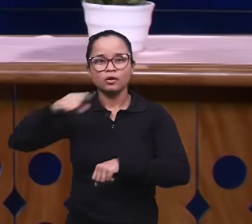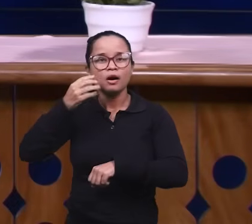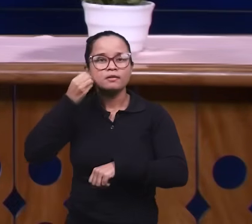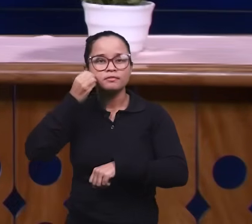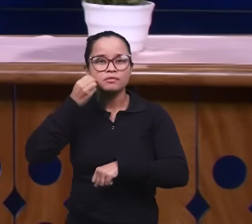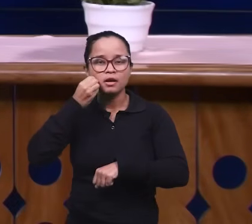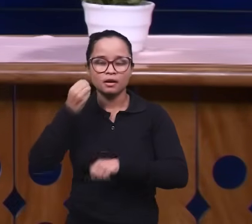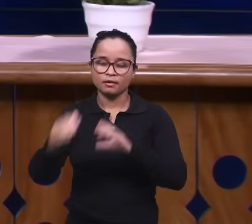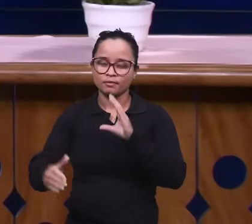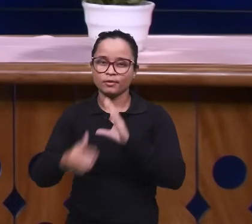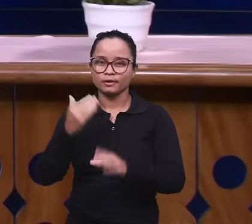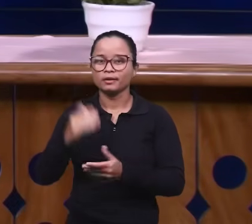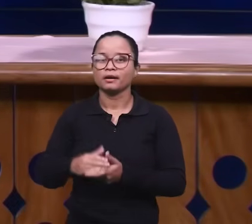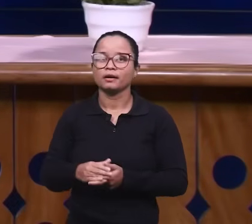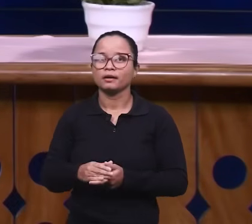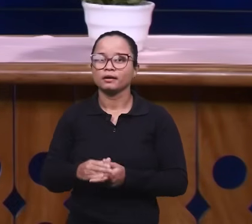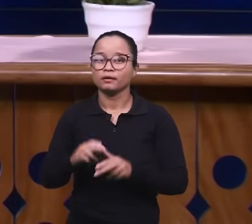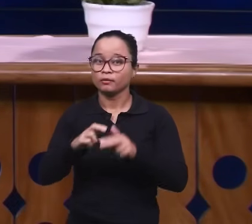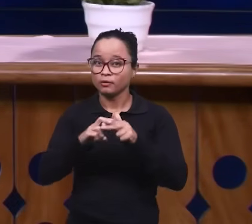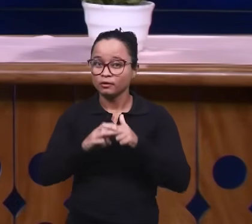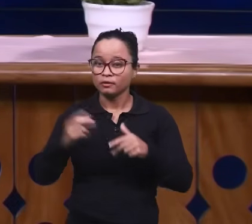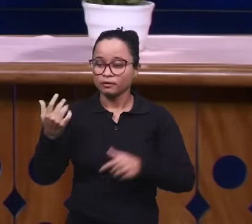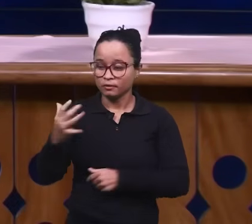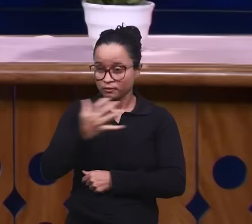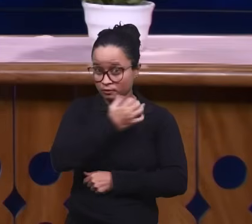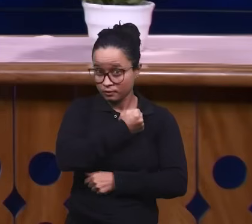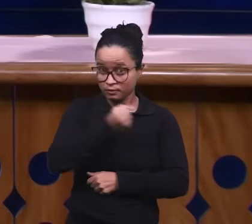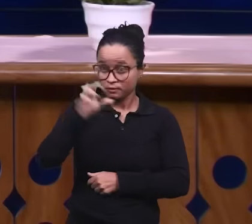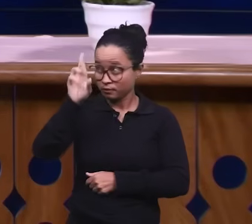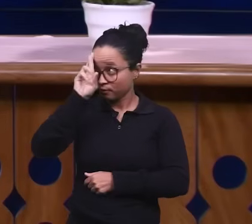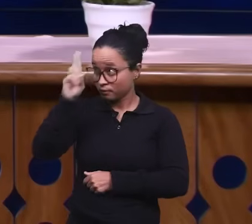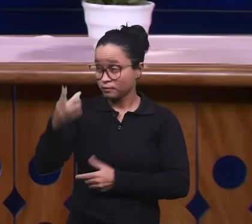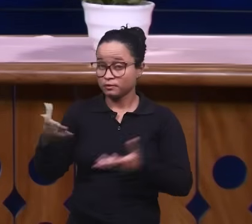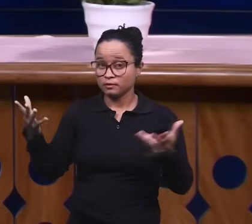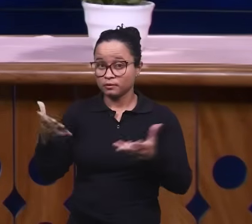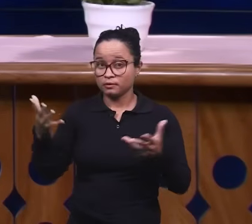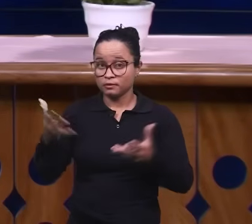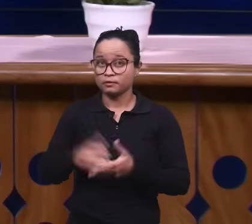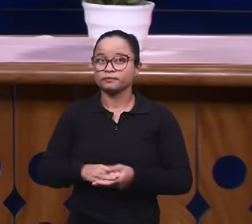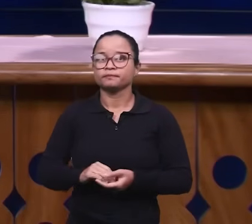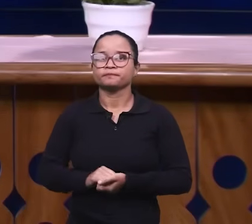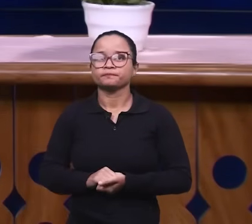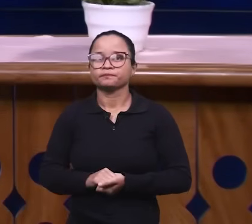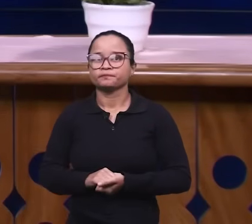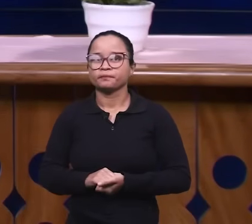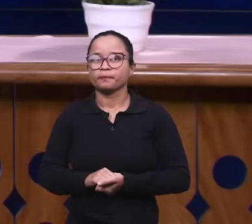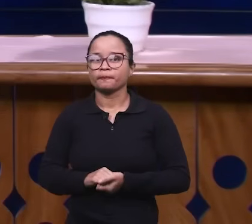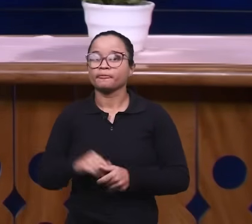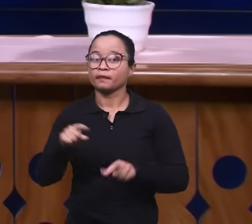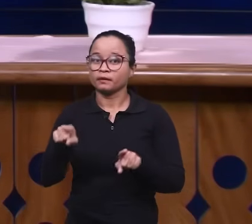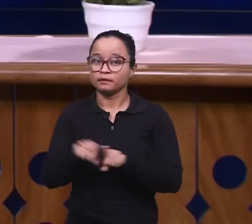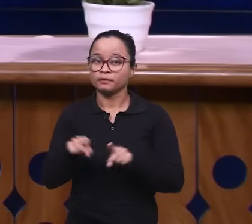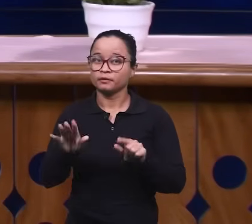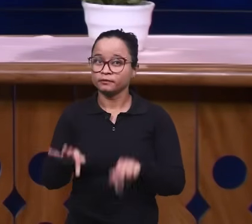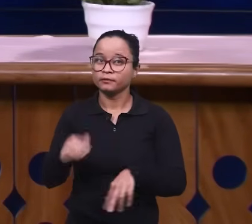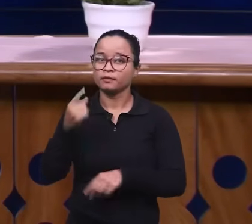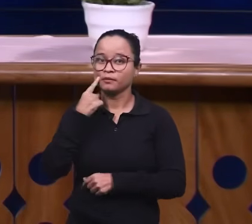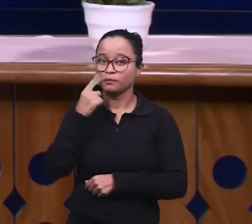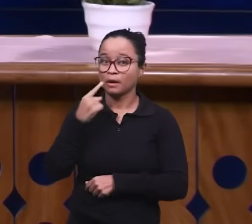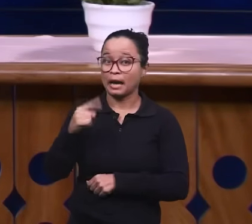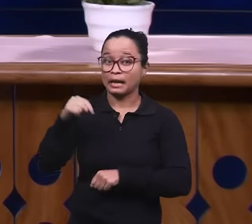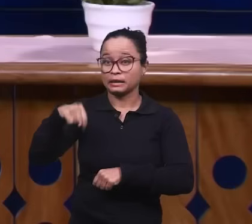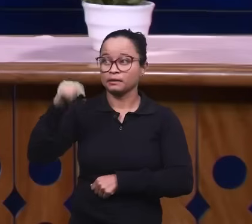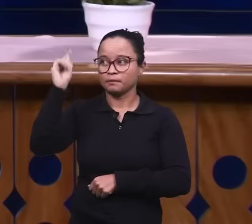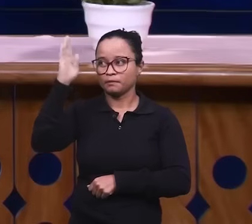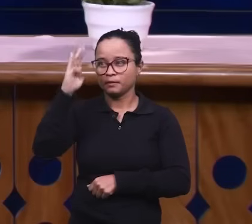Não deixe de enviar. Será motivo de nossa adoração ao Senhor e de nossa edificação. E por final, quem estiver no